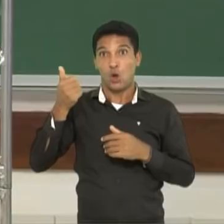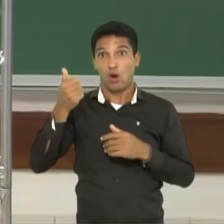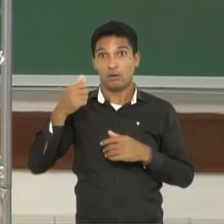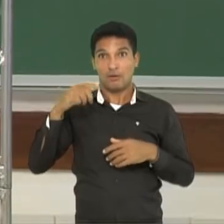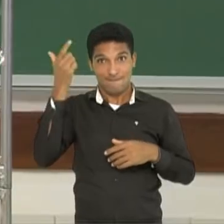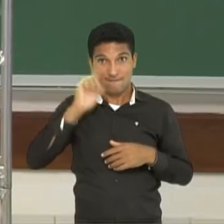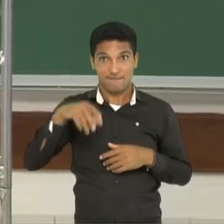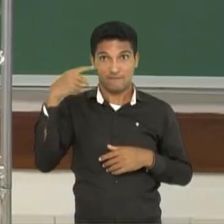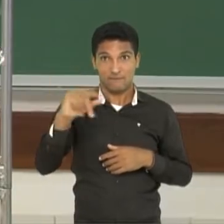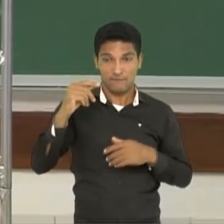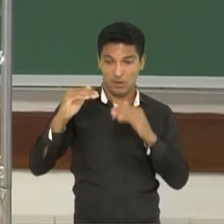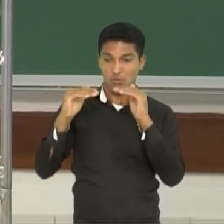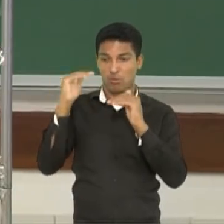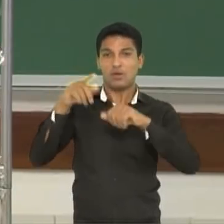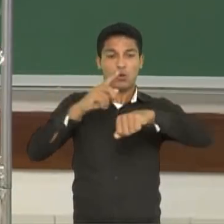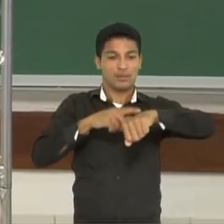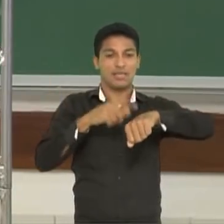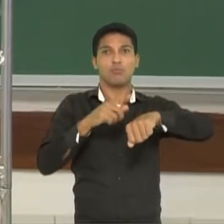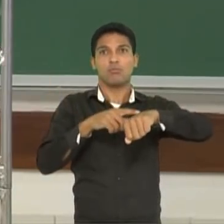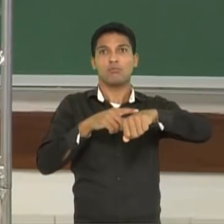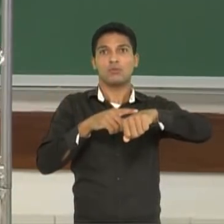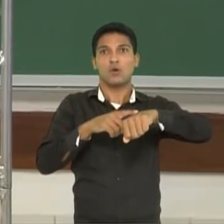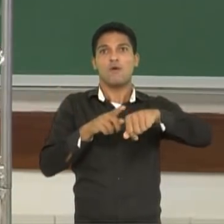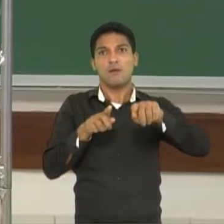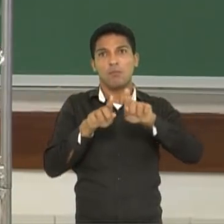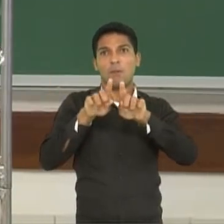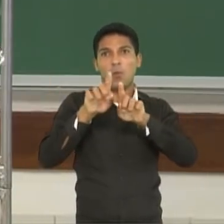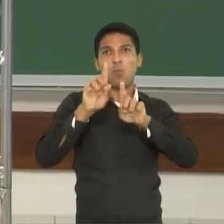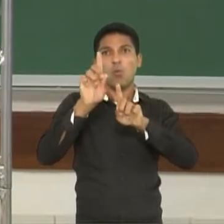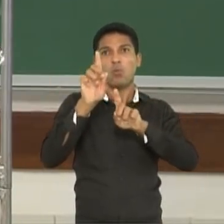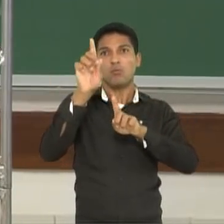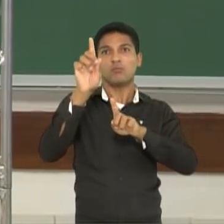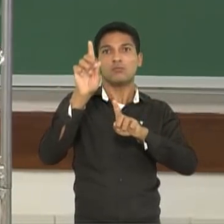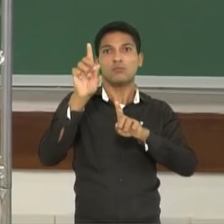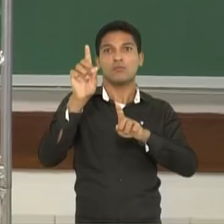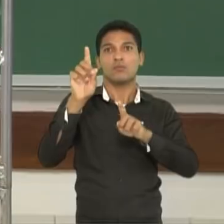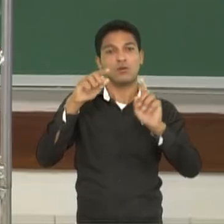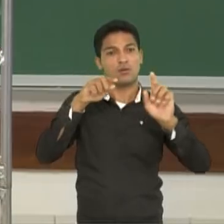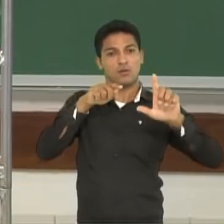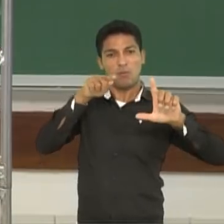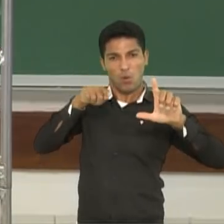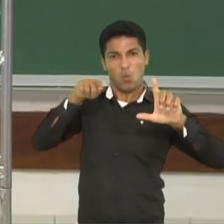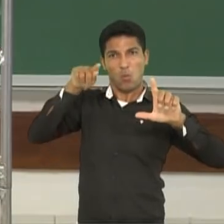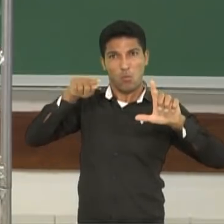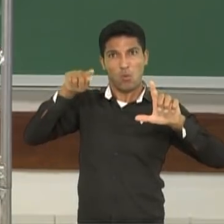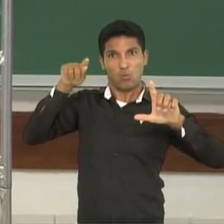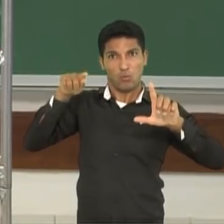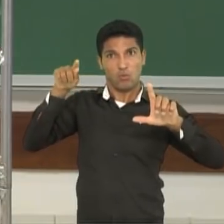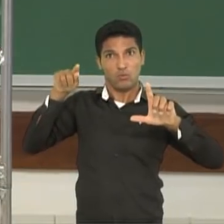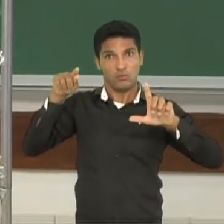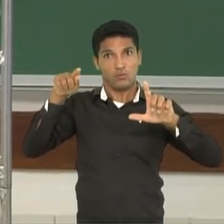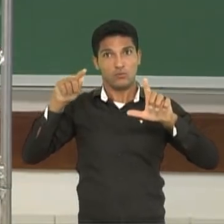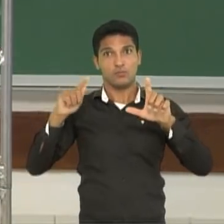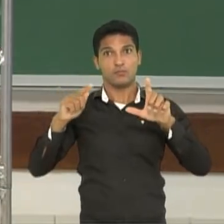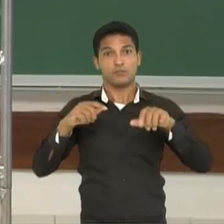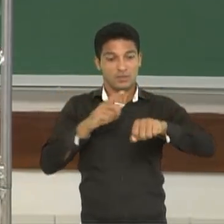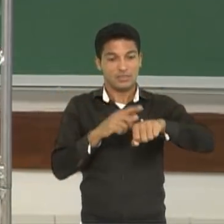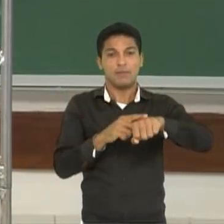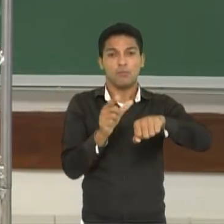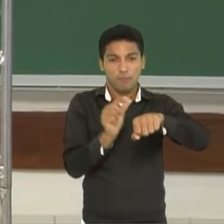as diferentes marcas que ele obteve nas diferentes competições que ele participou, comparar essas